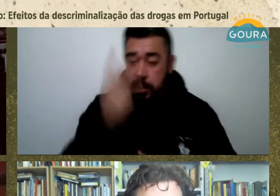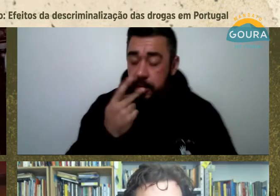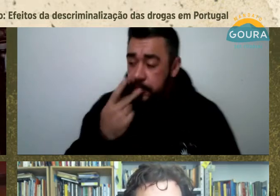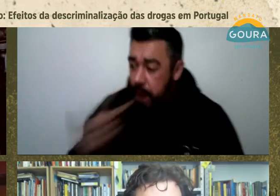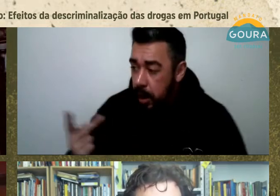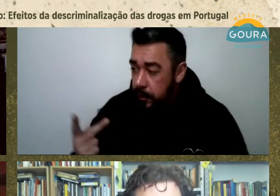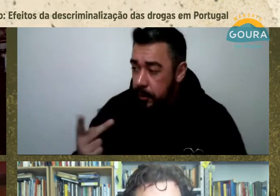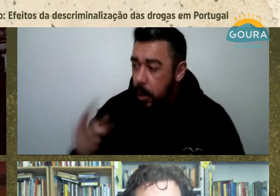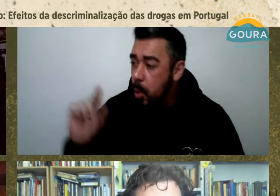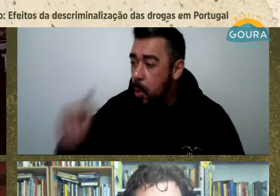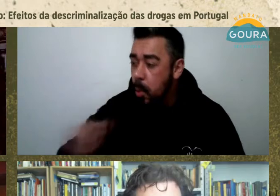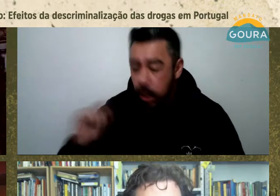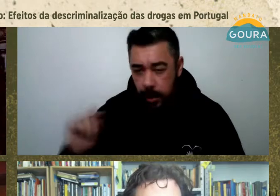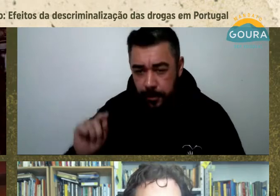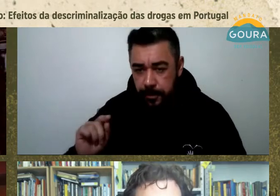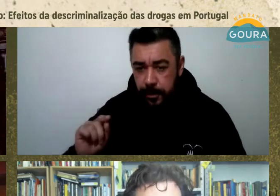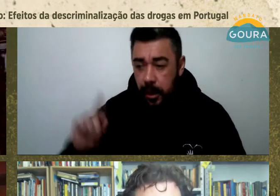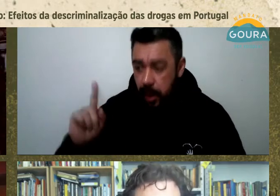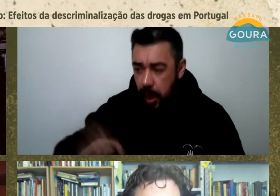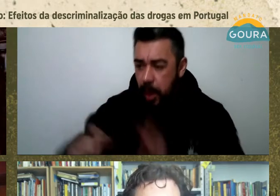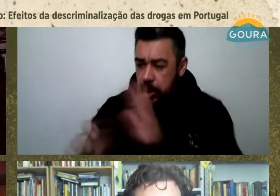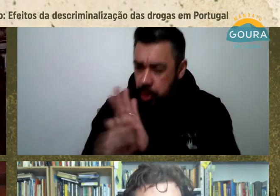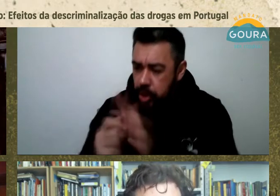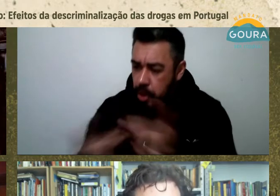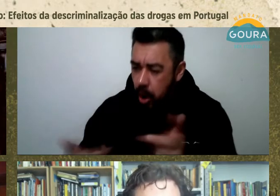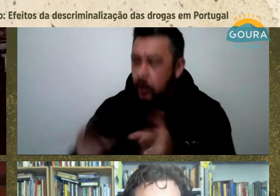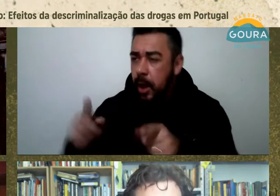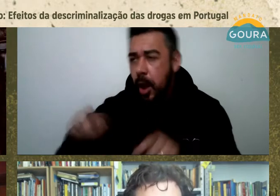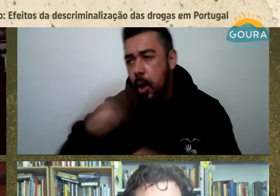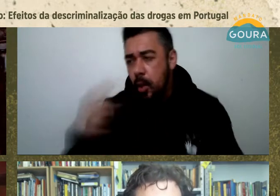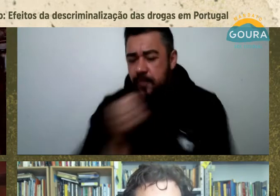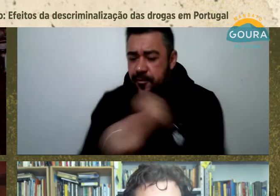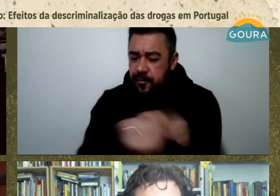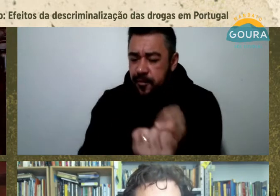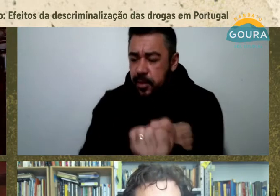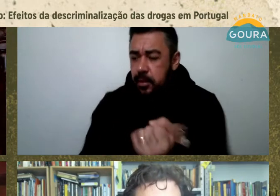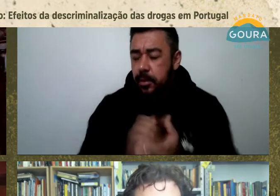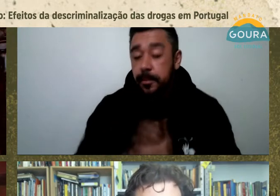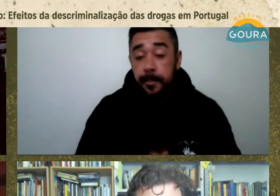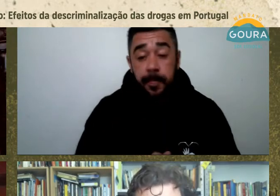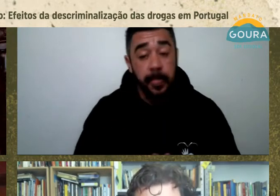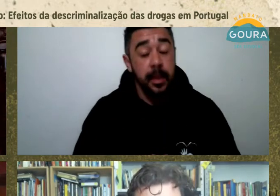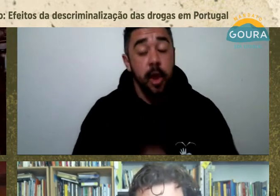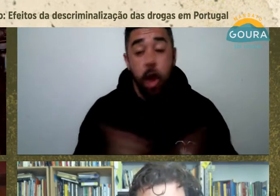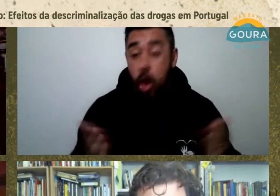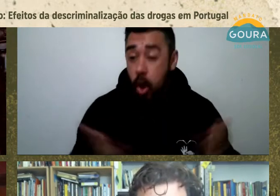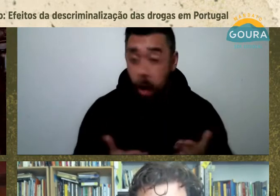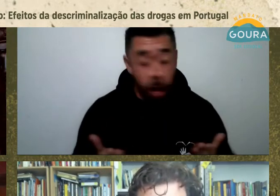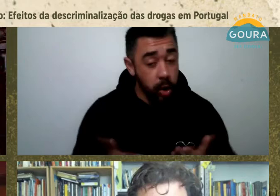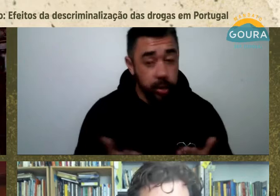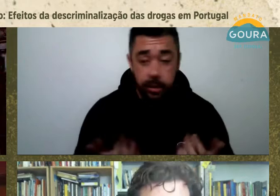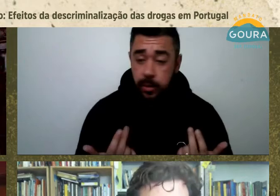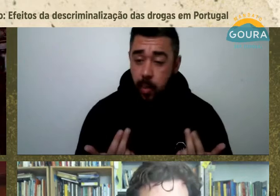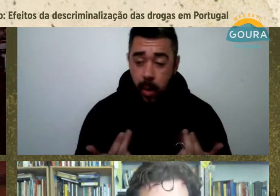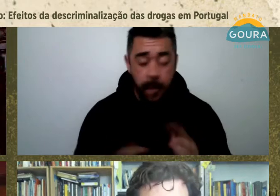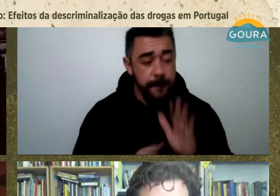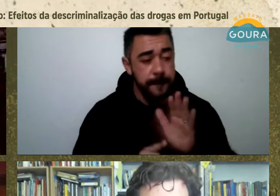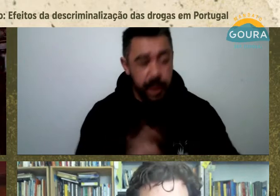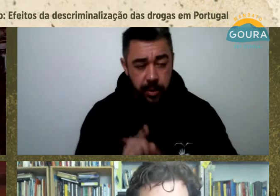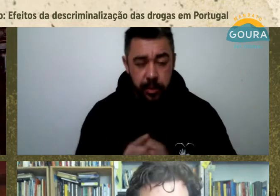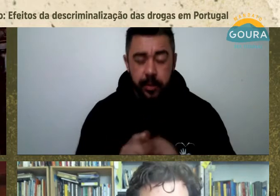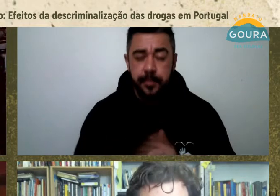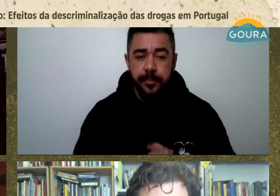à cabeça droga e toxicodependência. Hoje em dia, no mesmo tipo de inquéritos, a droga